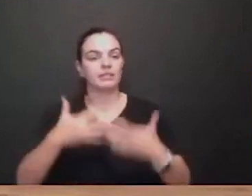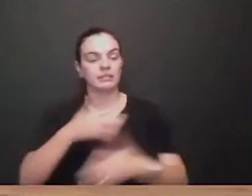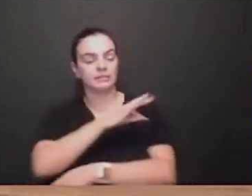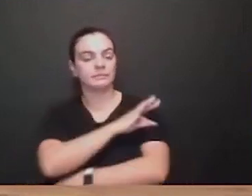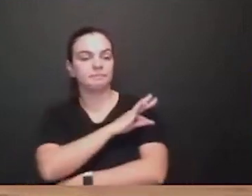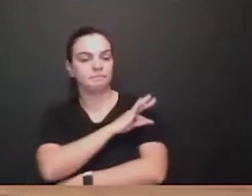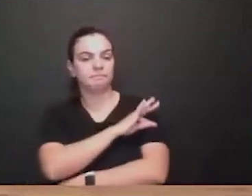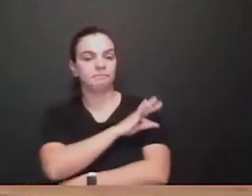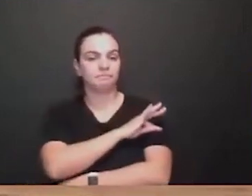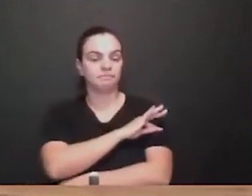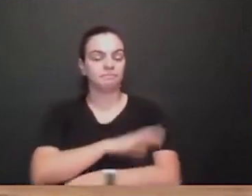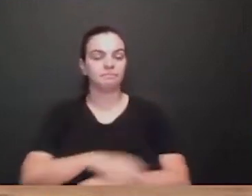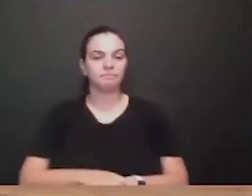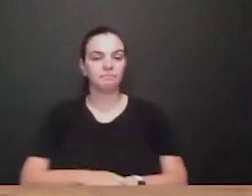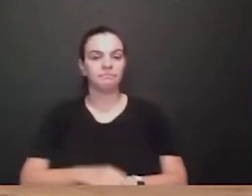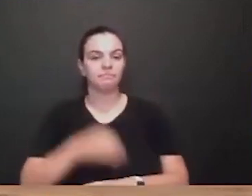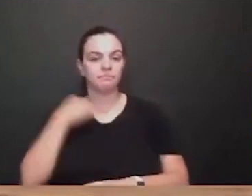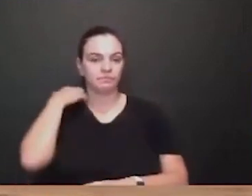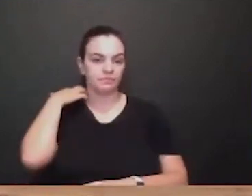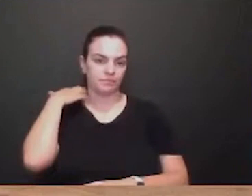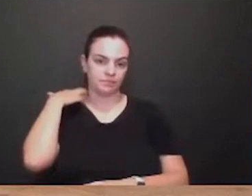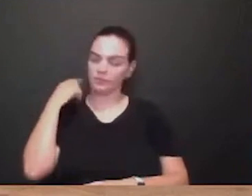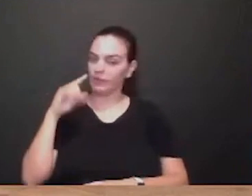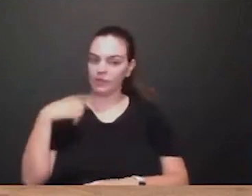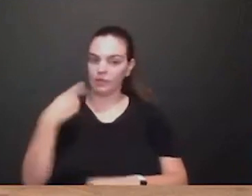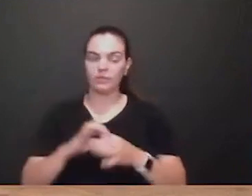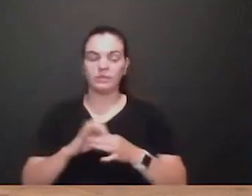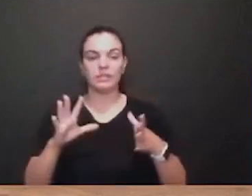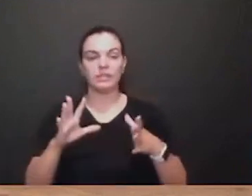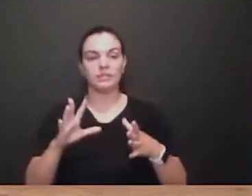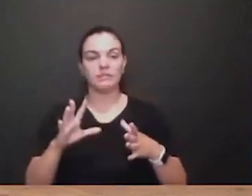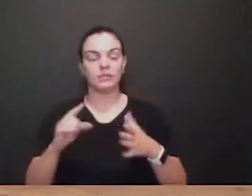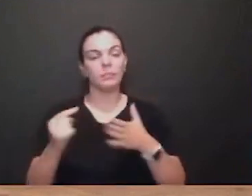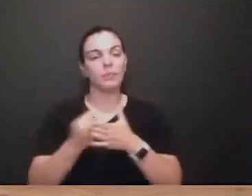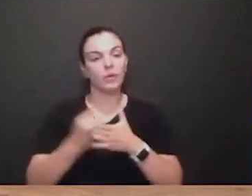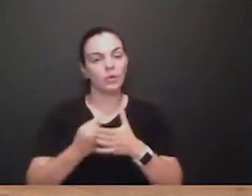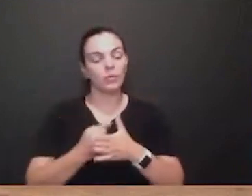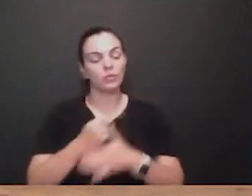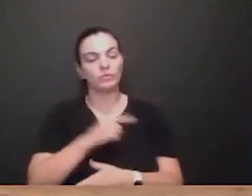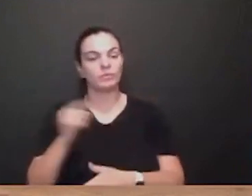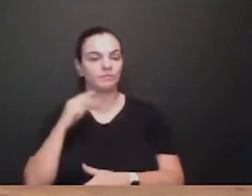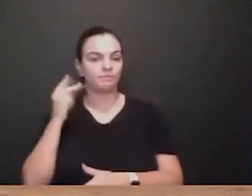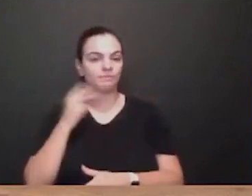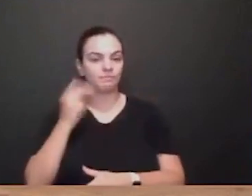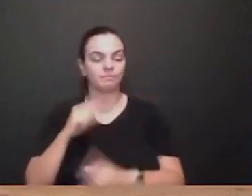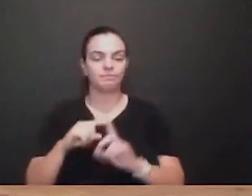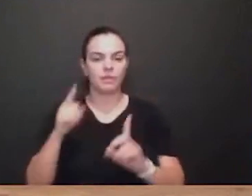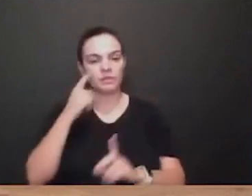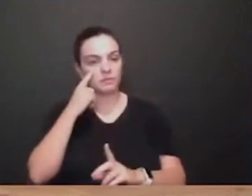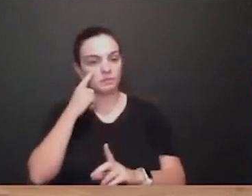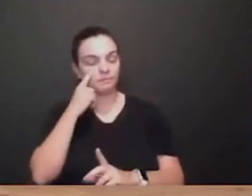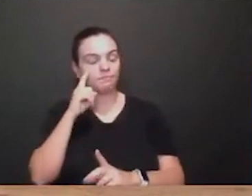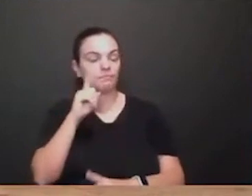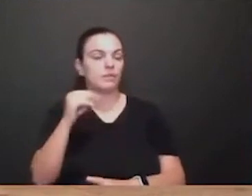na sequência, ficamos à disposição das perguntas dos vereadores, lembrando que é sempre importante que a gente tenha essas perguntas